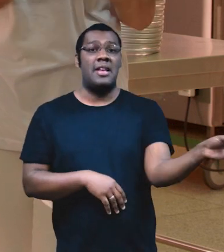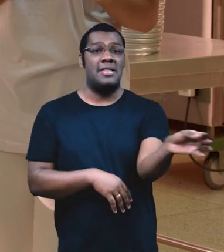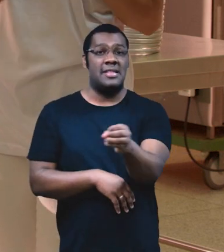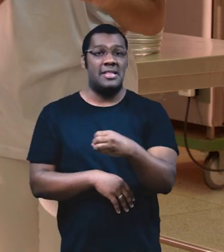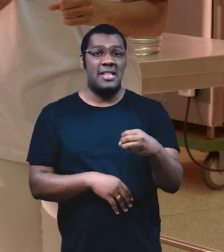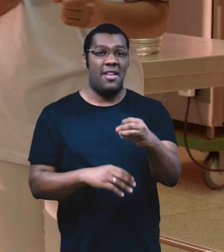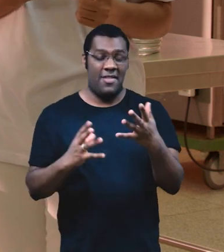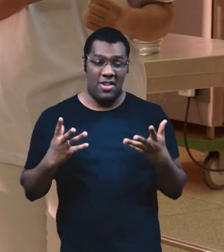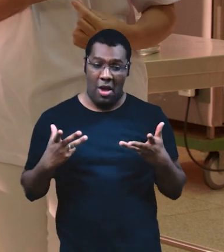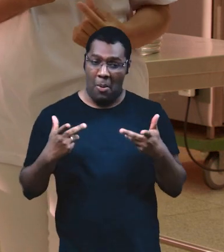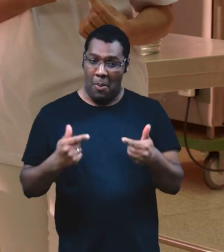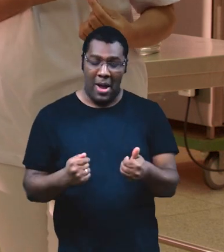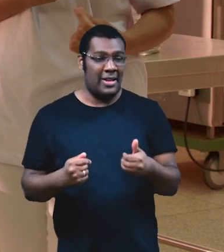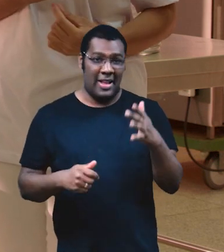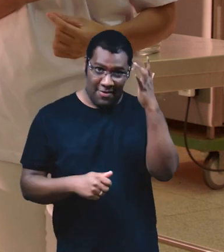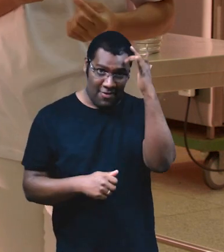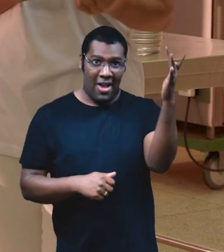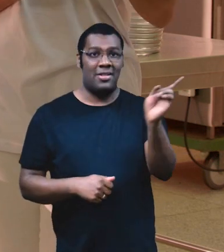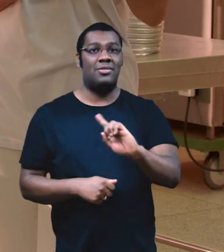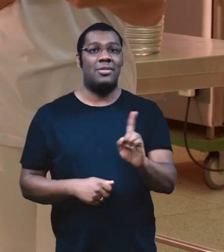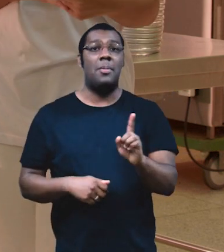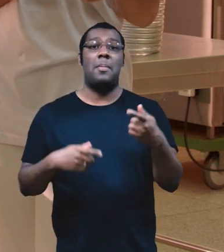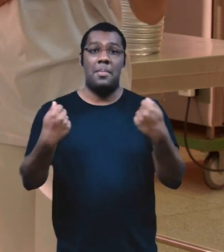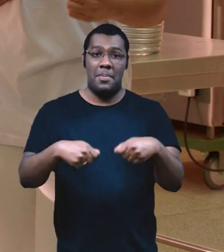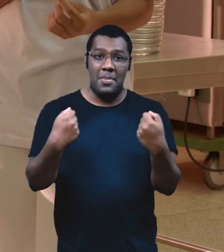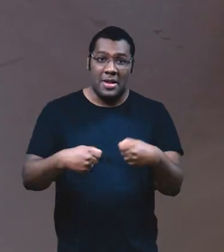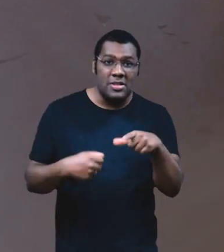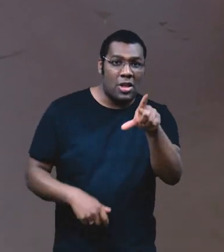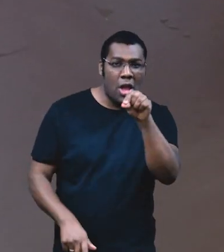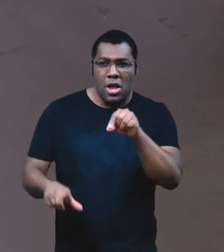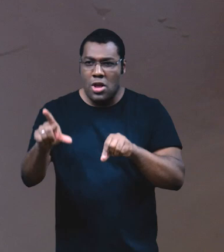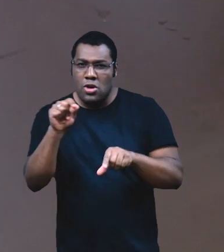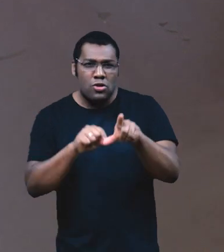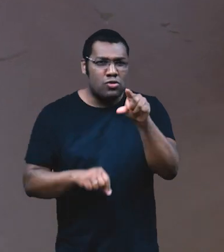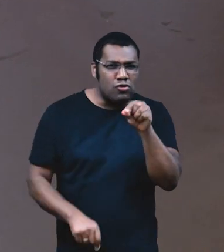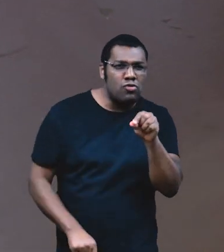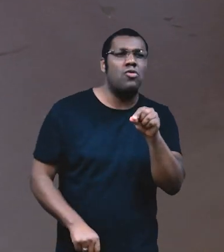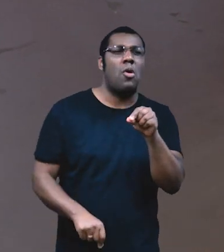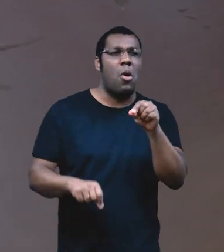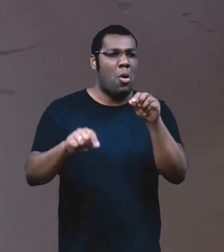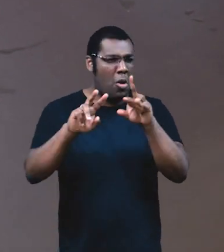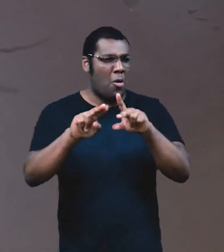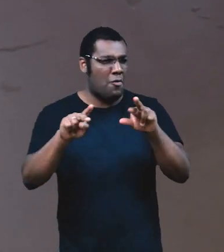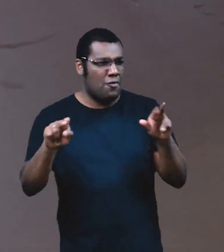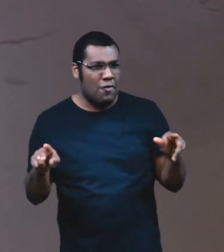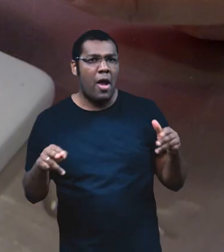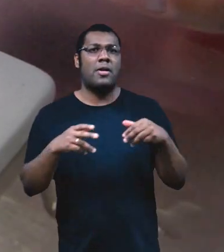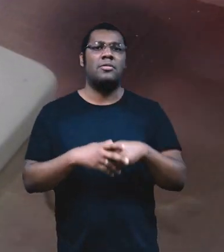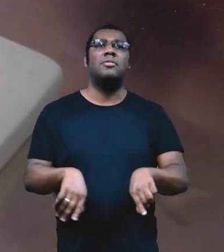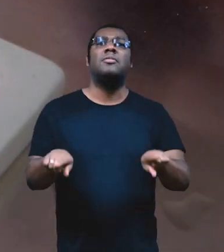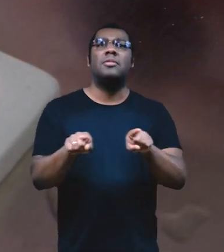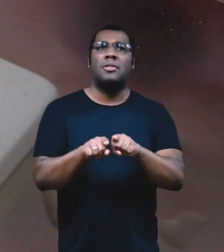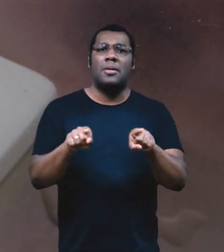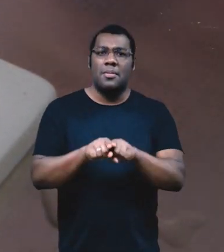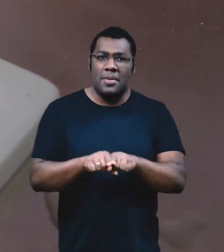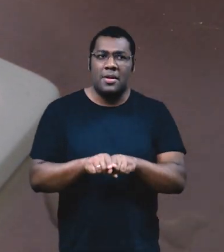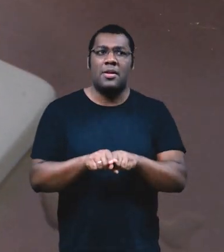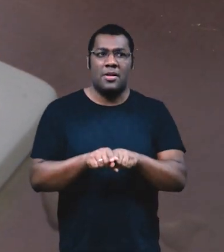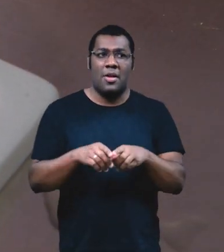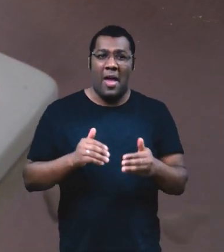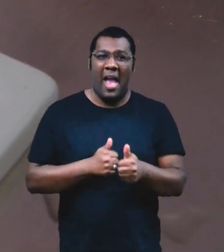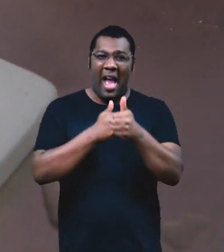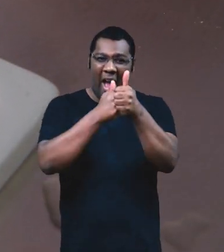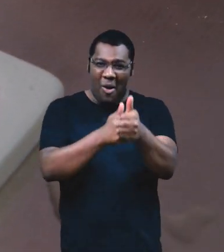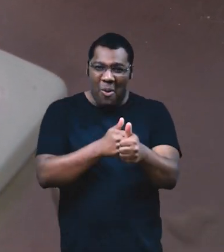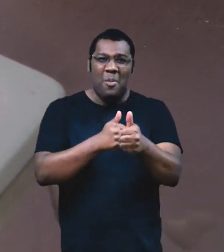estar disposto a escolher cada insumo que você vai trabalhar e estar disposto a estar presente em todas as etapas, porque não é simplesmente fazer. Tem